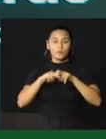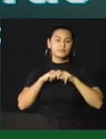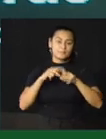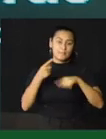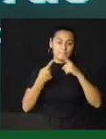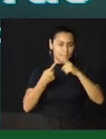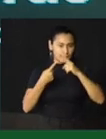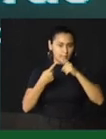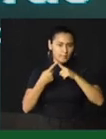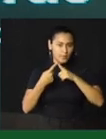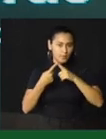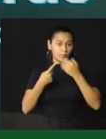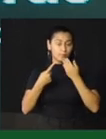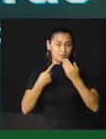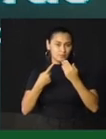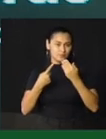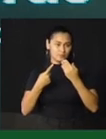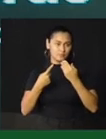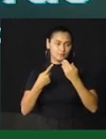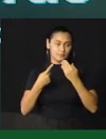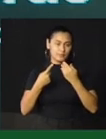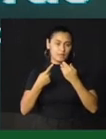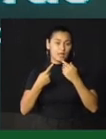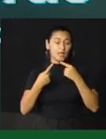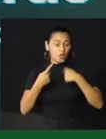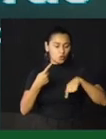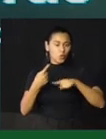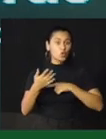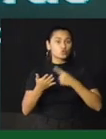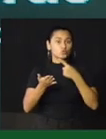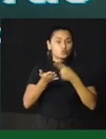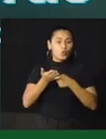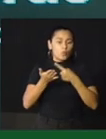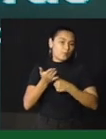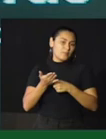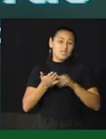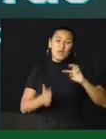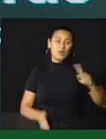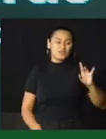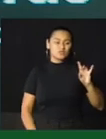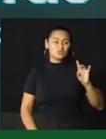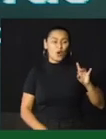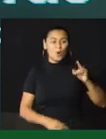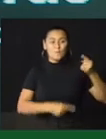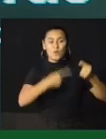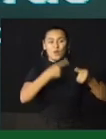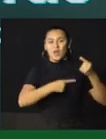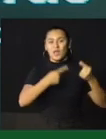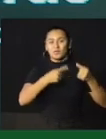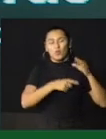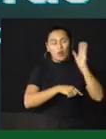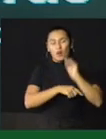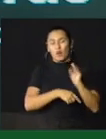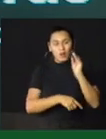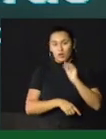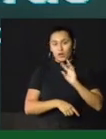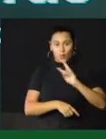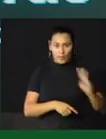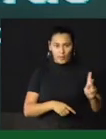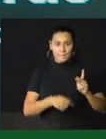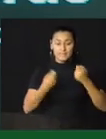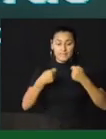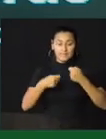é a questão do nosso compromisso e que não é só compromisso político da boca para fora são ações um conjunto de